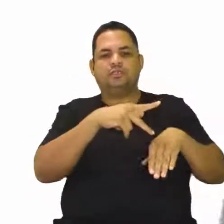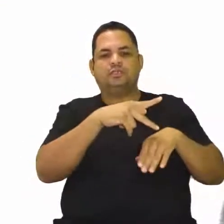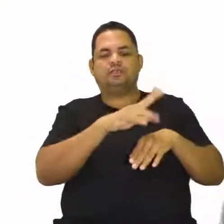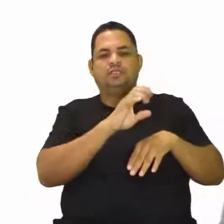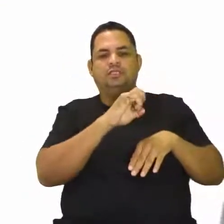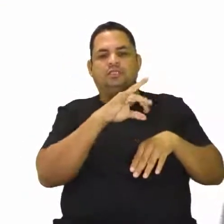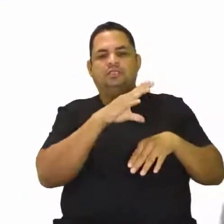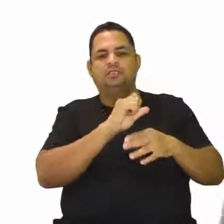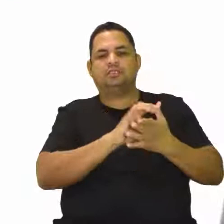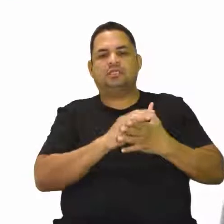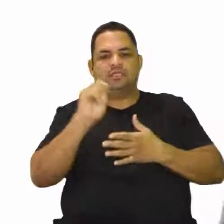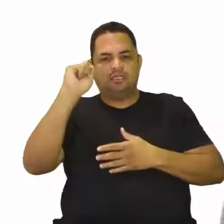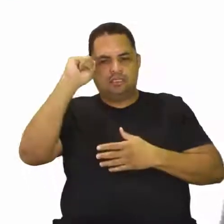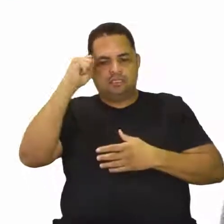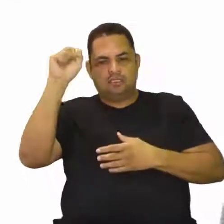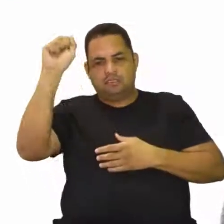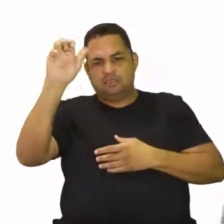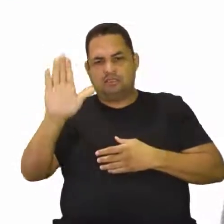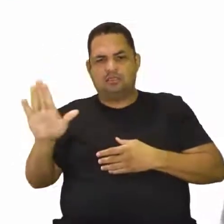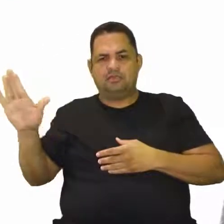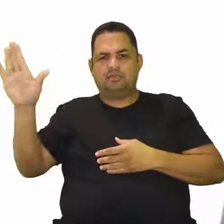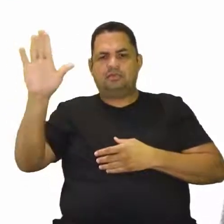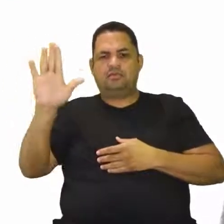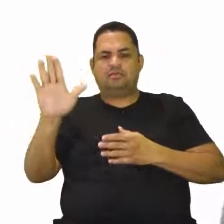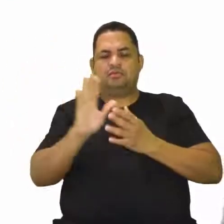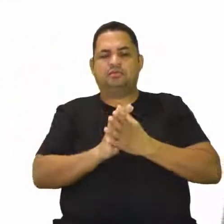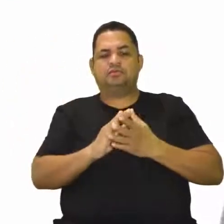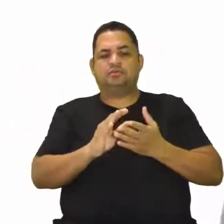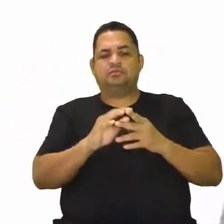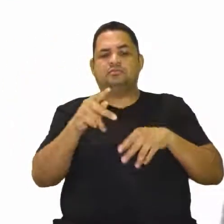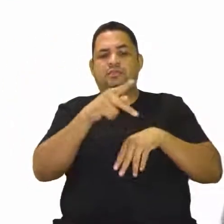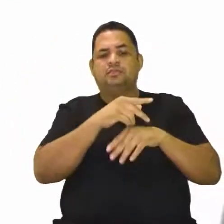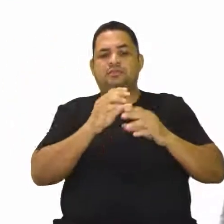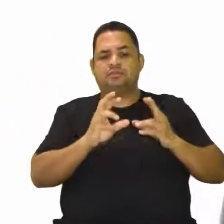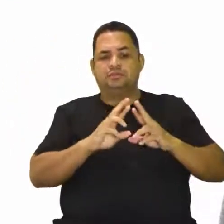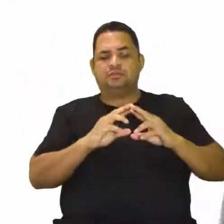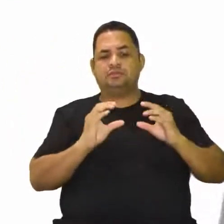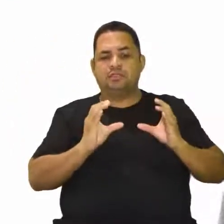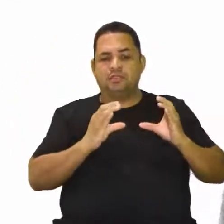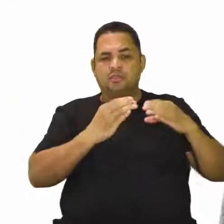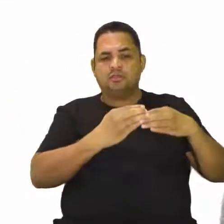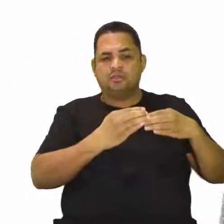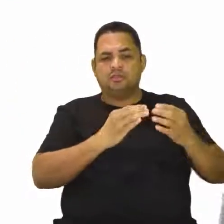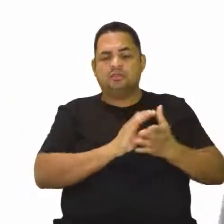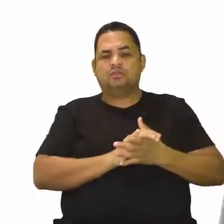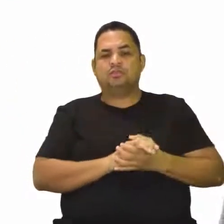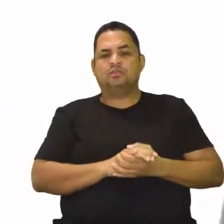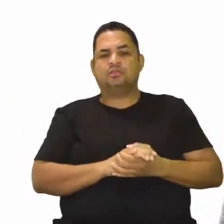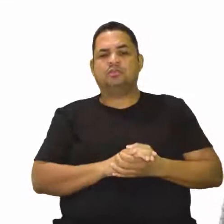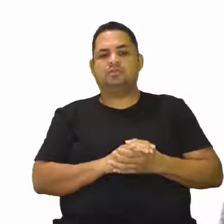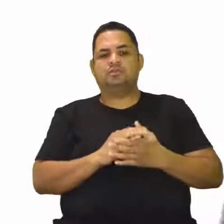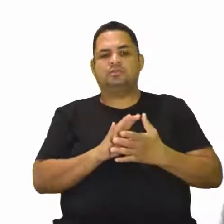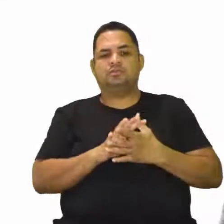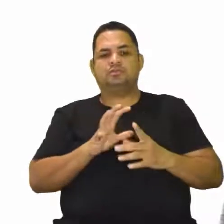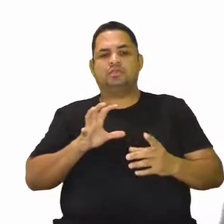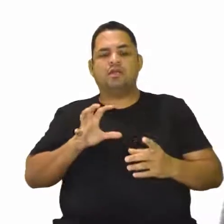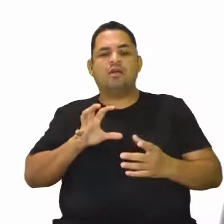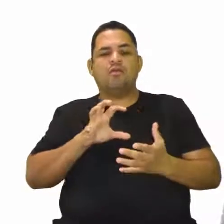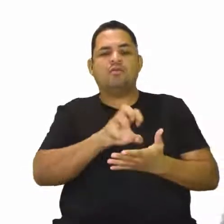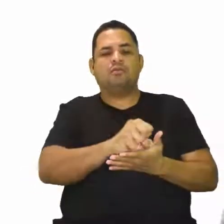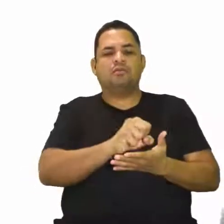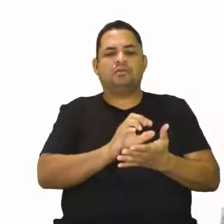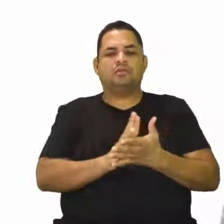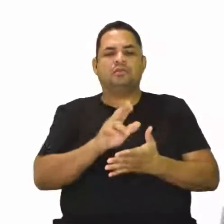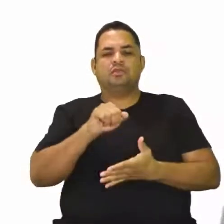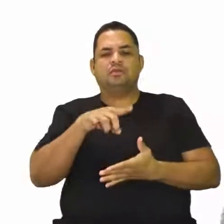olha só que na cara é os países irão se unir e vamos fechar o cerco contra os alemães E aí o invasão